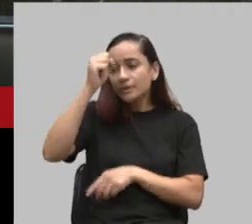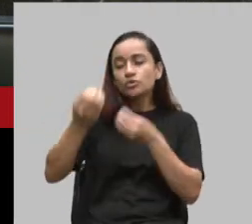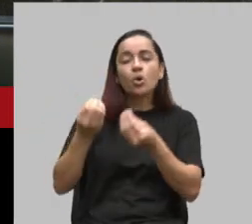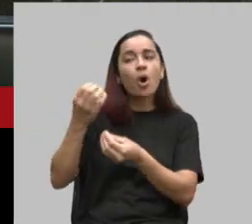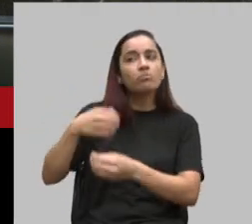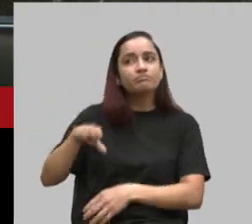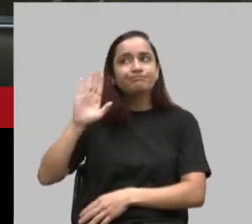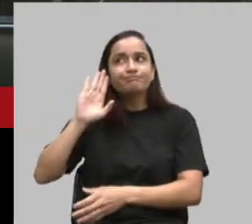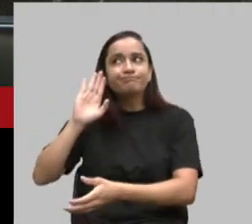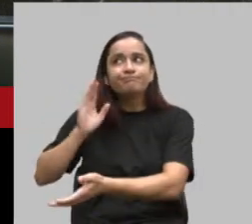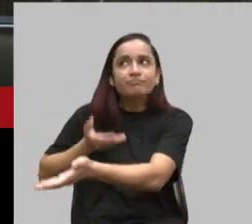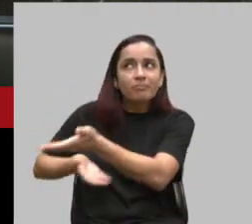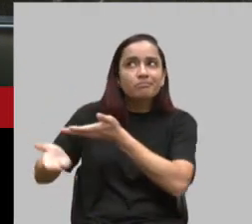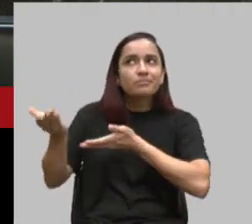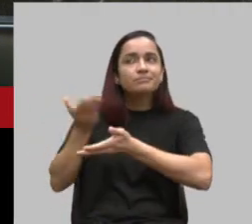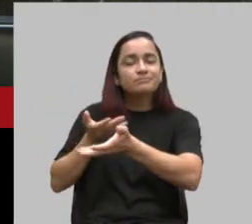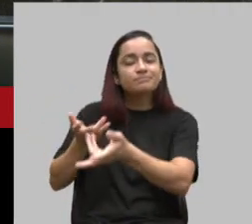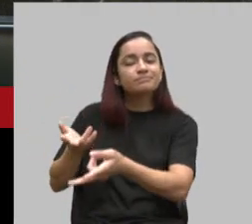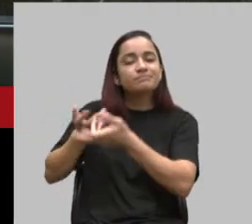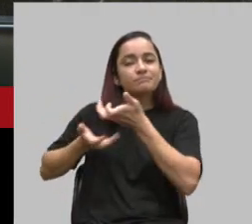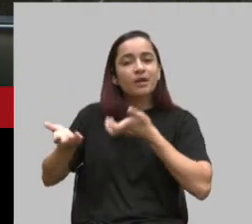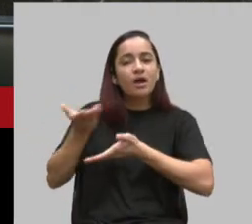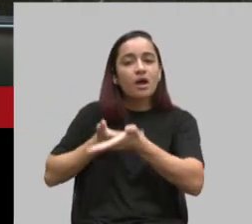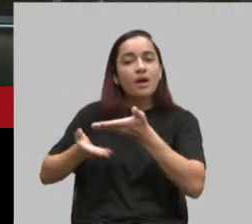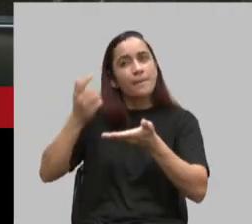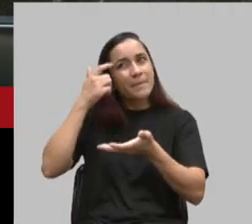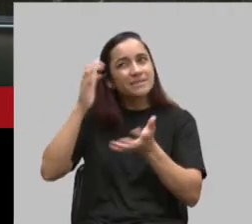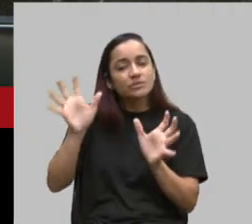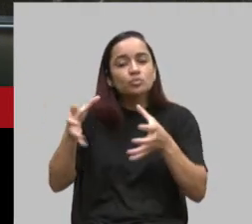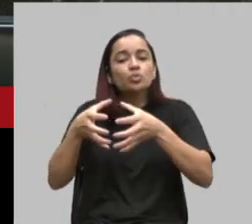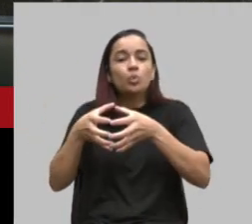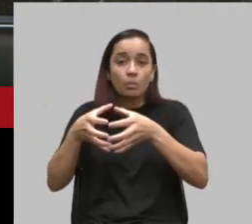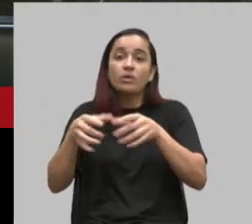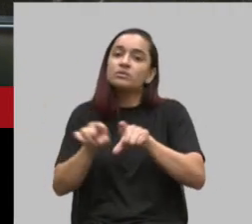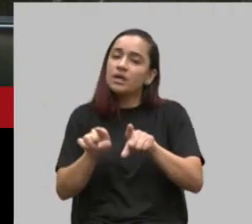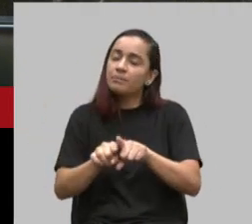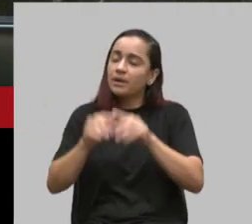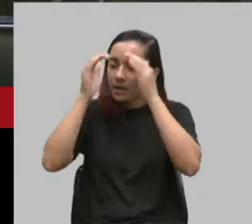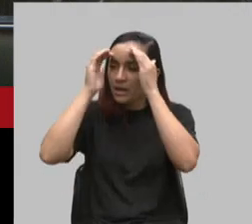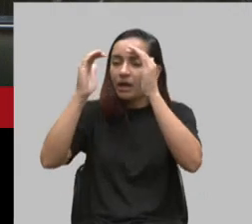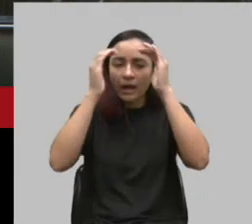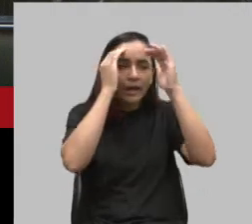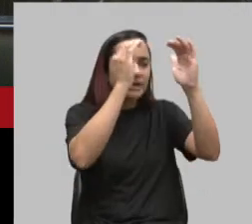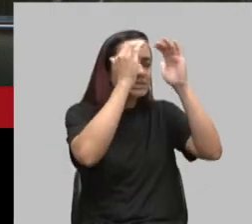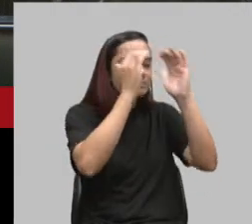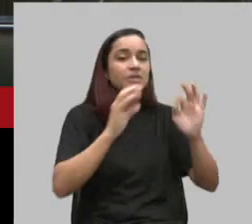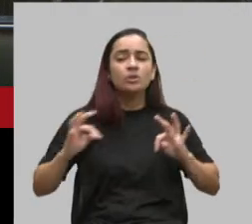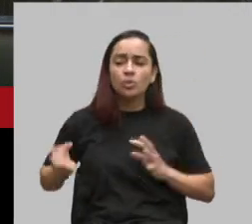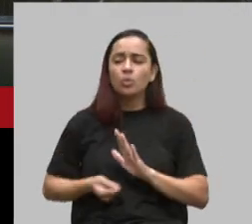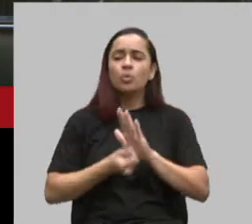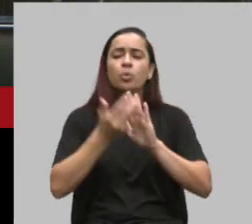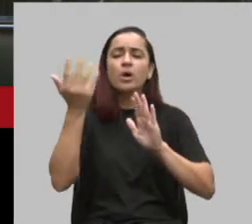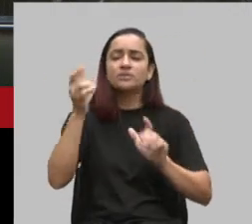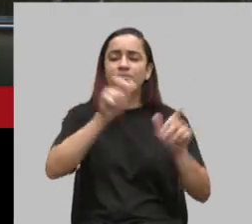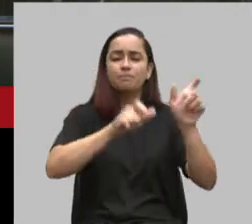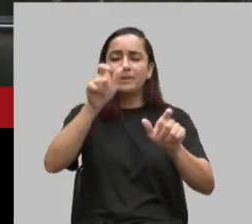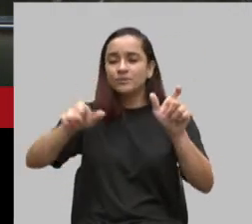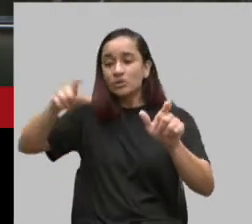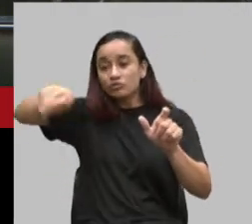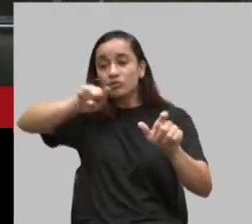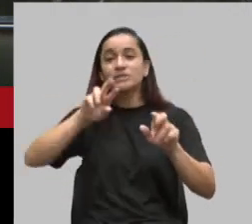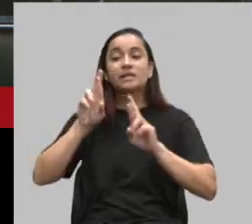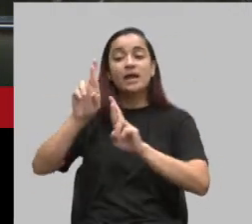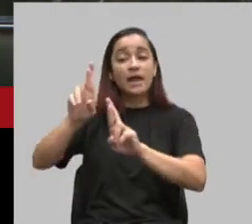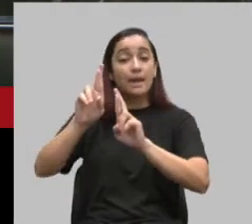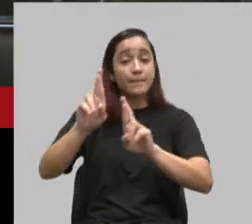a pensar no coletivo e a levar em conta as Inúmeras pessoas que cada um e cada uma de vocês representa em